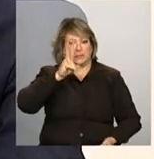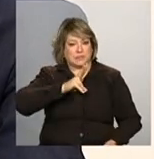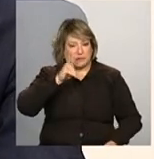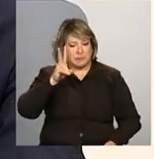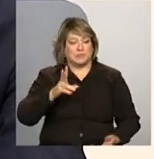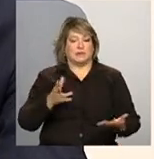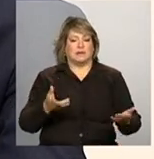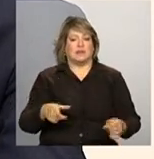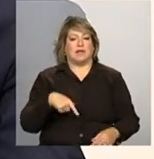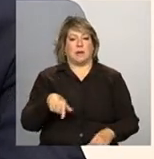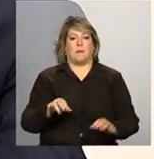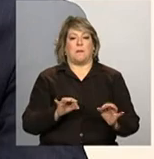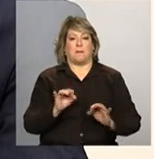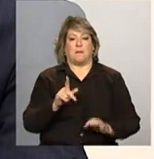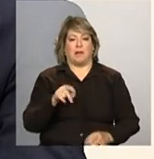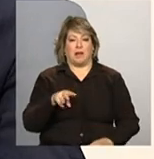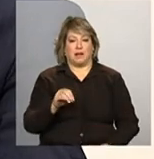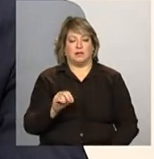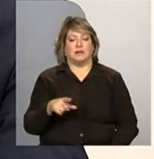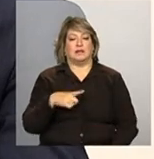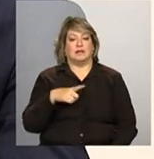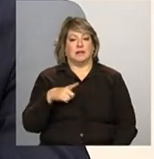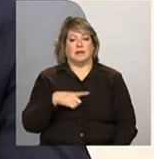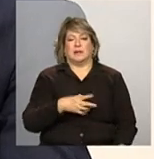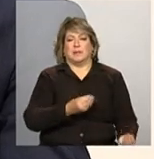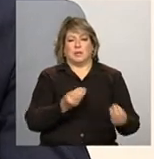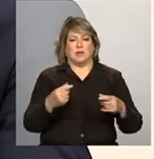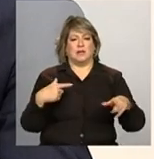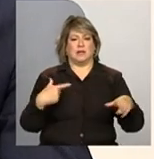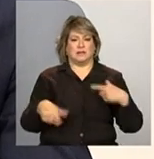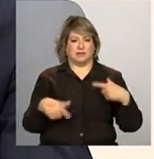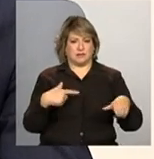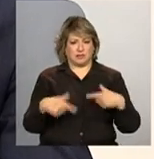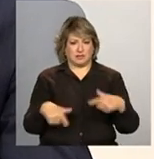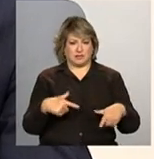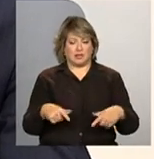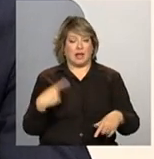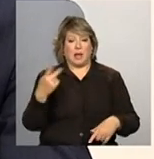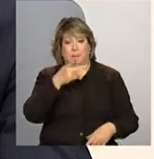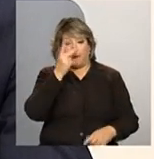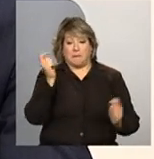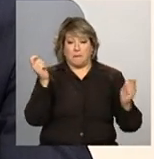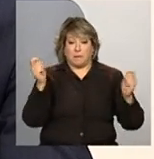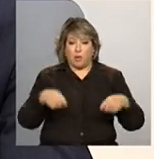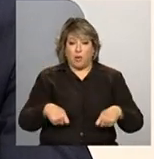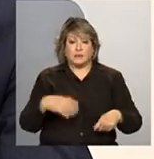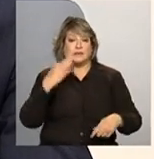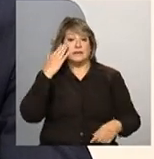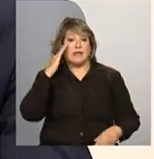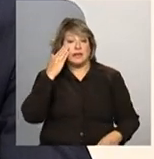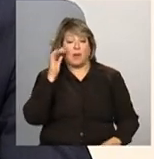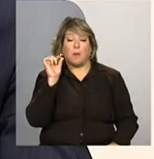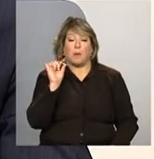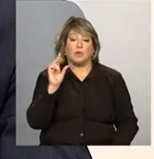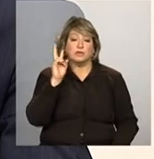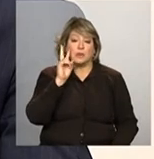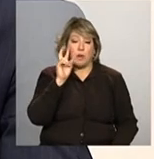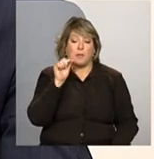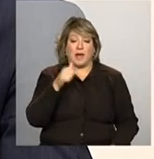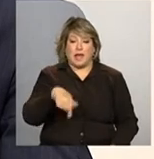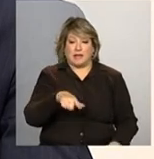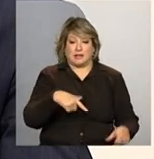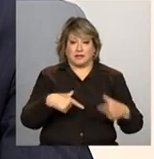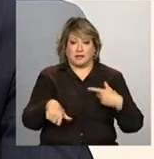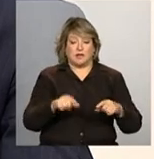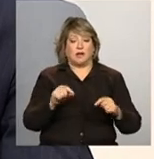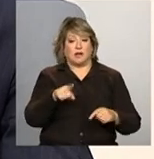né, para um plano. E são muitas ações. Então, assim, até para que as pessoas possam se inteirar um pouco destas ações, o